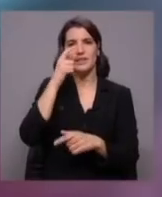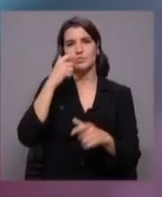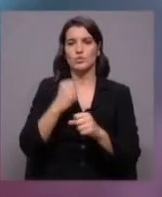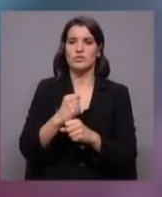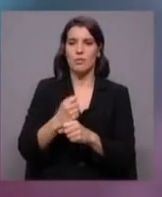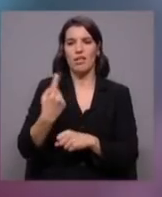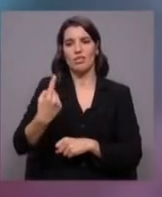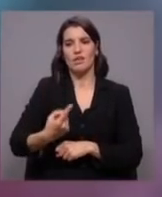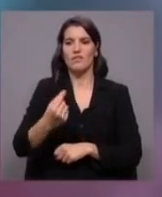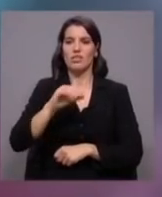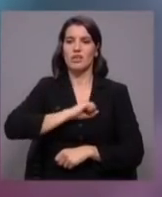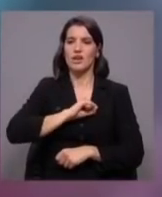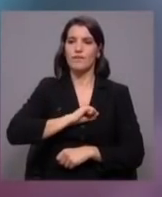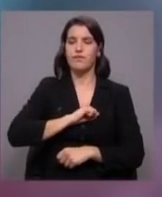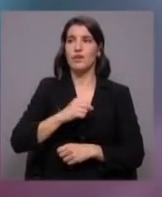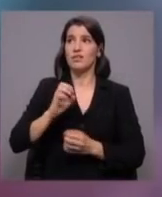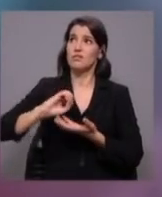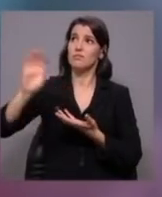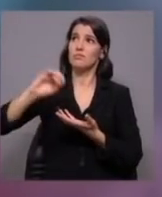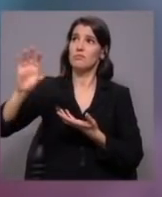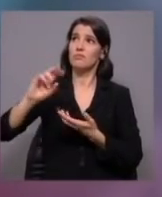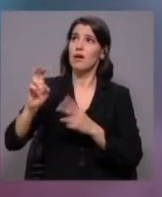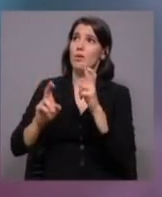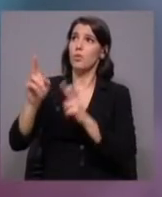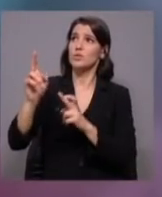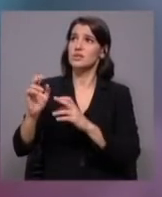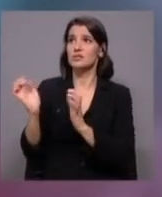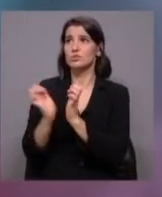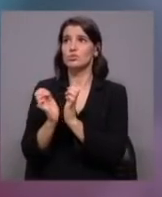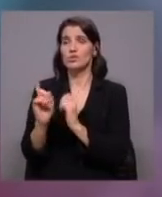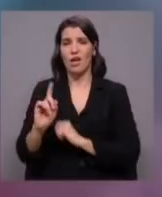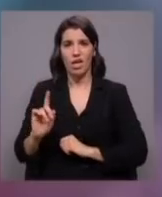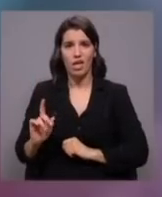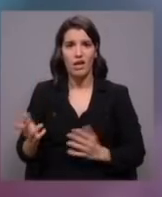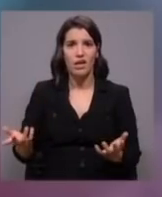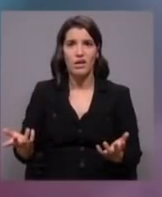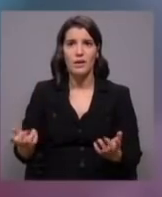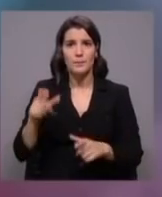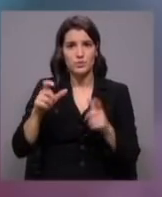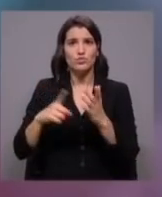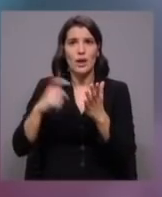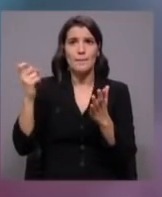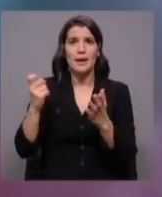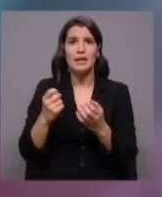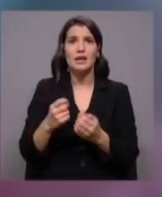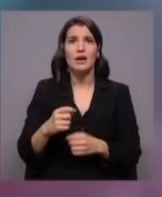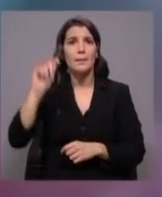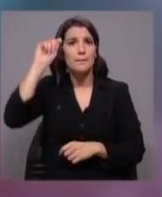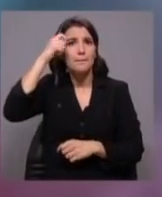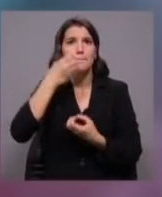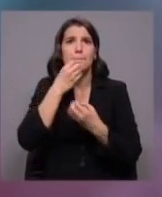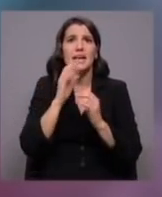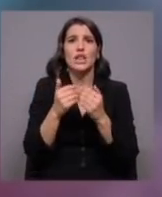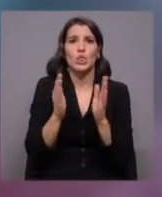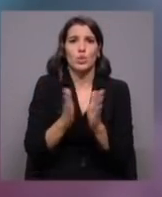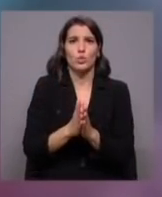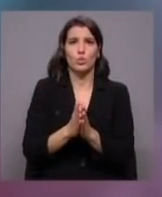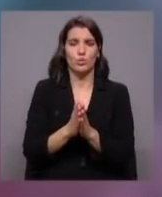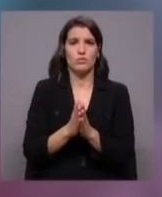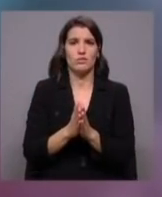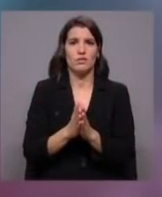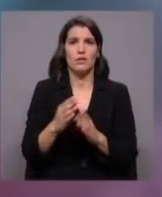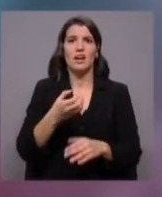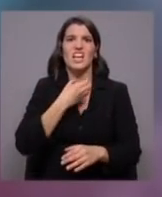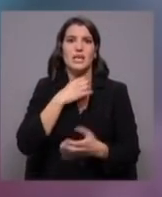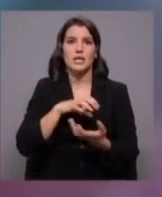colocar parte do seu dinheiro na bolsa em vez de na segurança social pública. Houve pessoas nos Estados Unidos que perderam tudo na crise financeira por causa desse sistema. Diz-me,